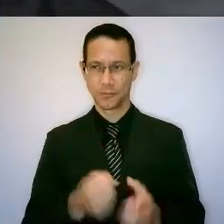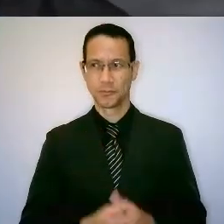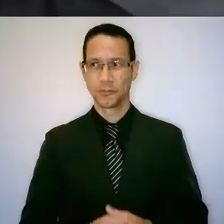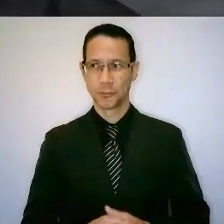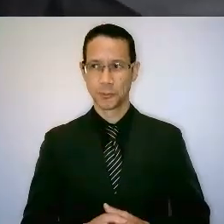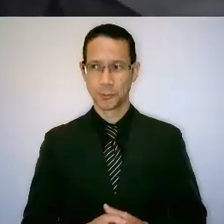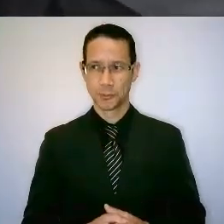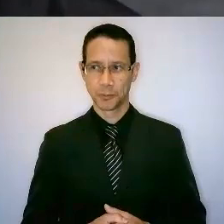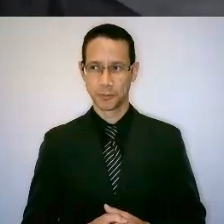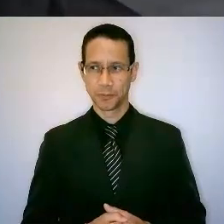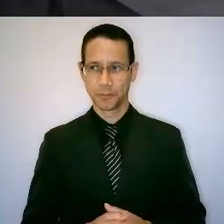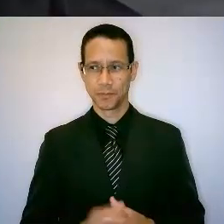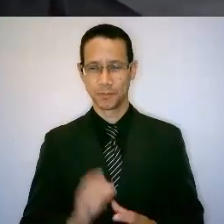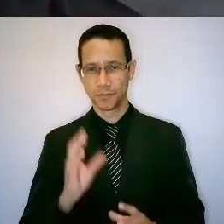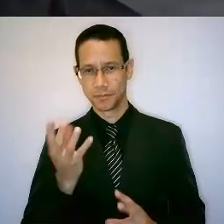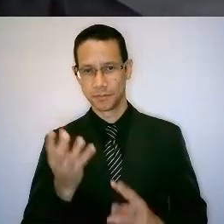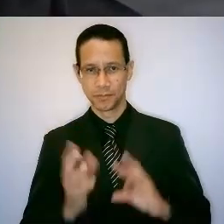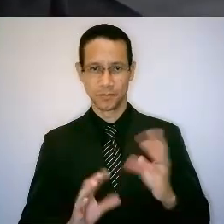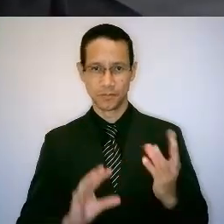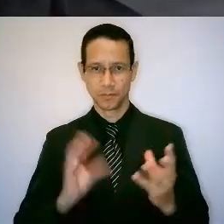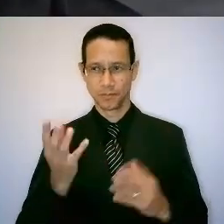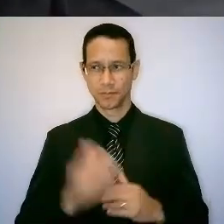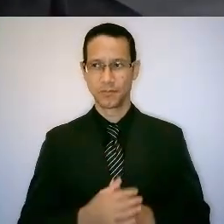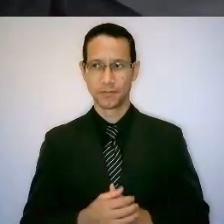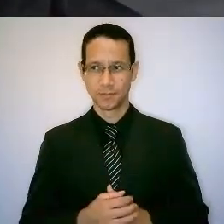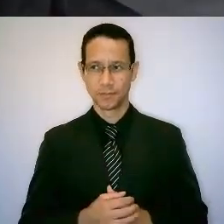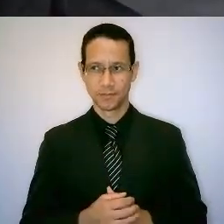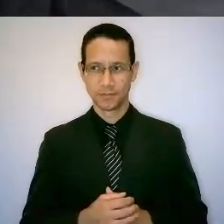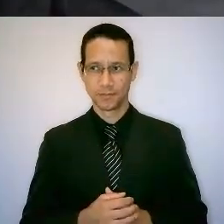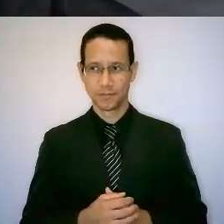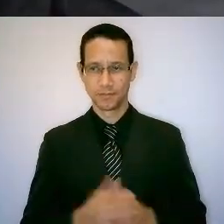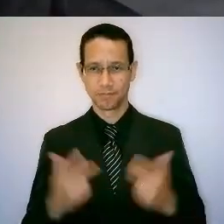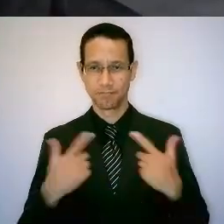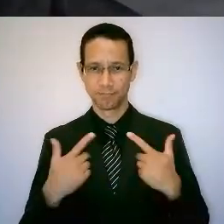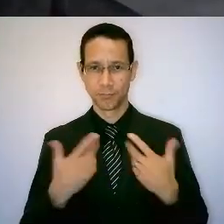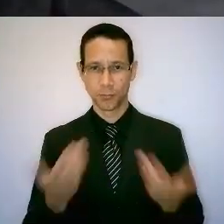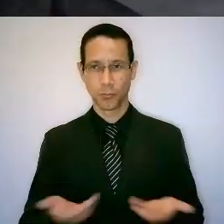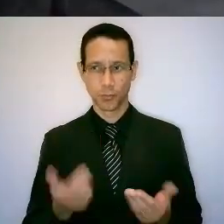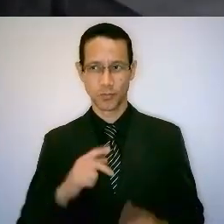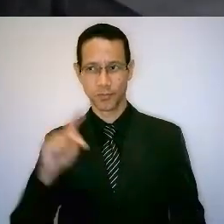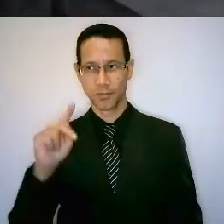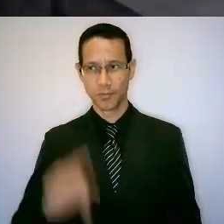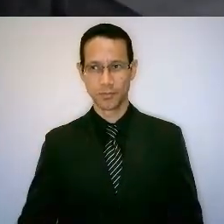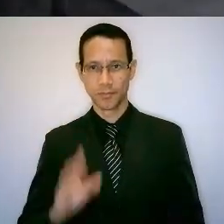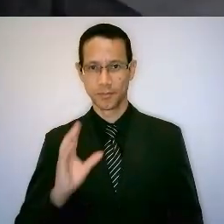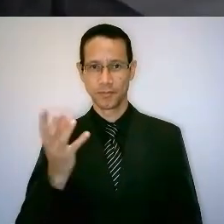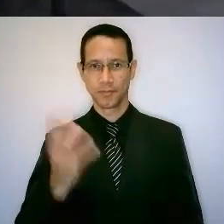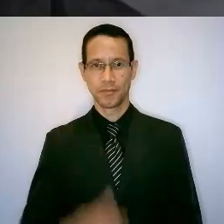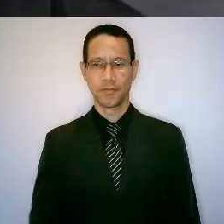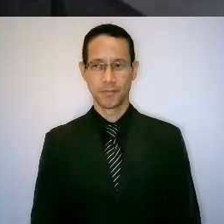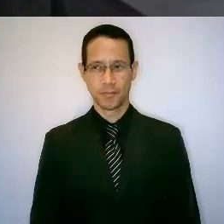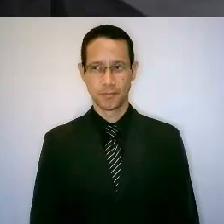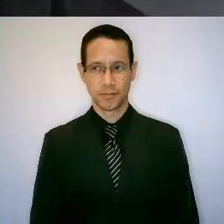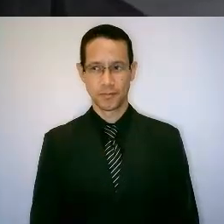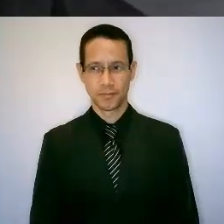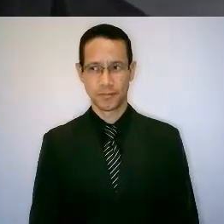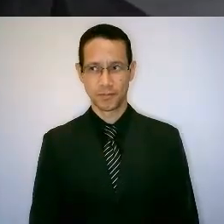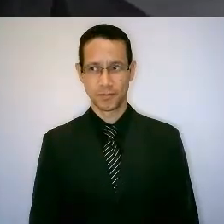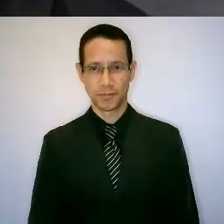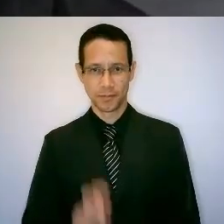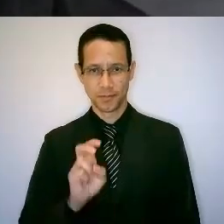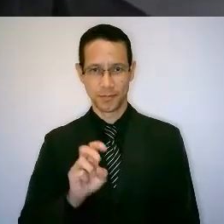ocasionalmente aconteceu justamente comigo que estou hoje aqui na presidência mas são apenas cinco